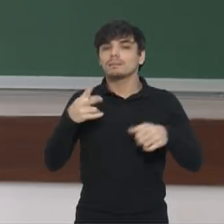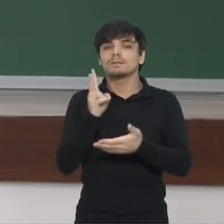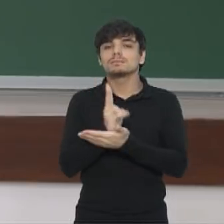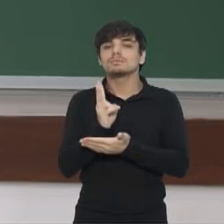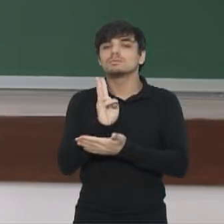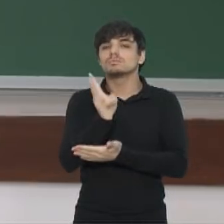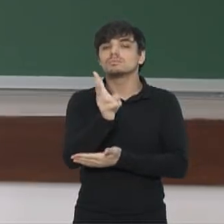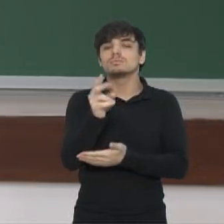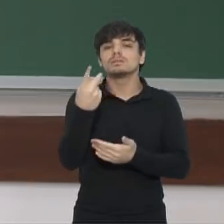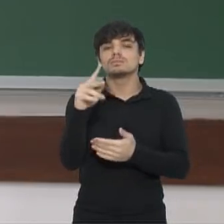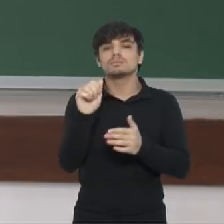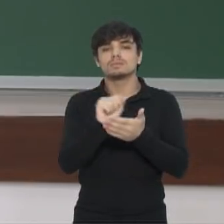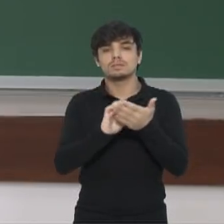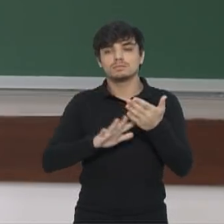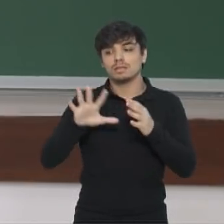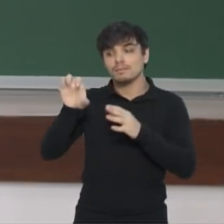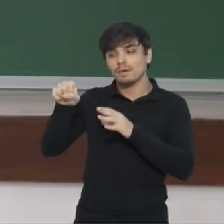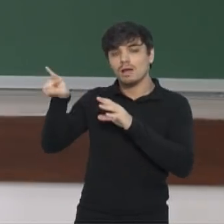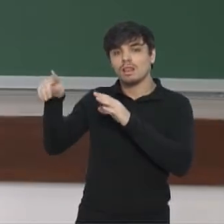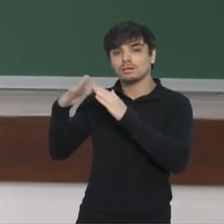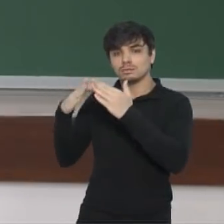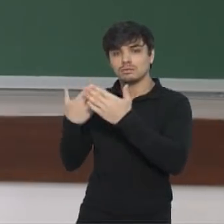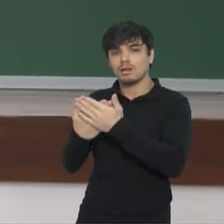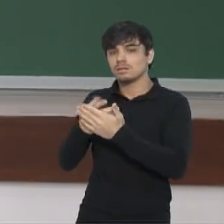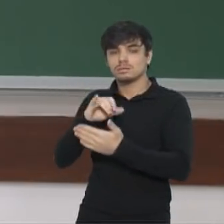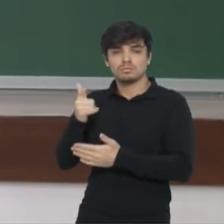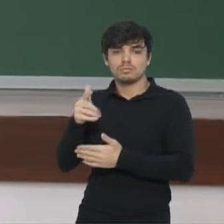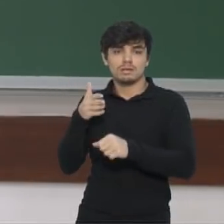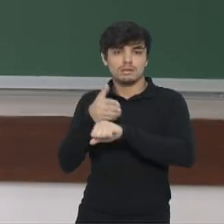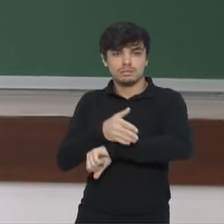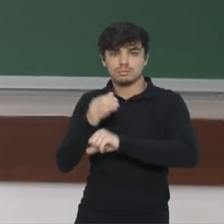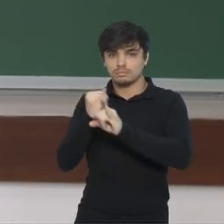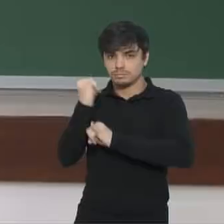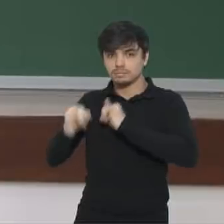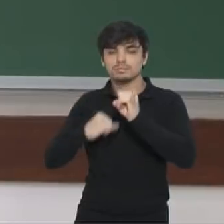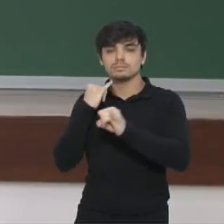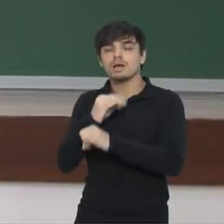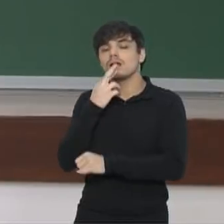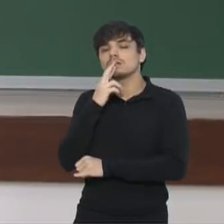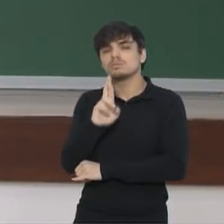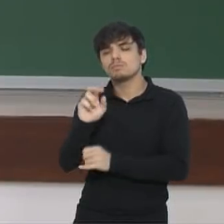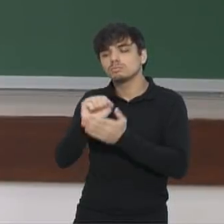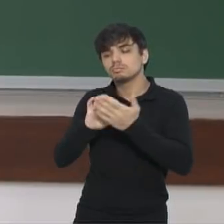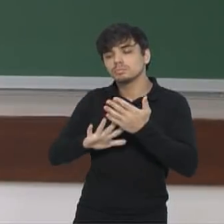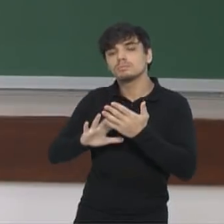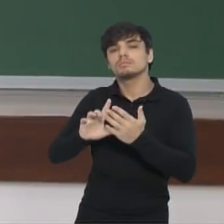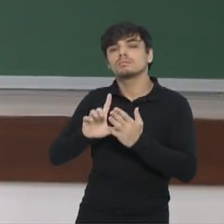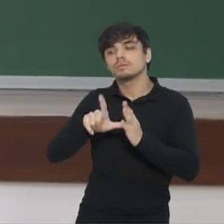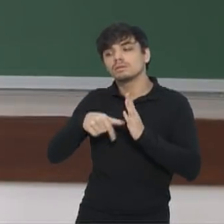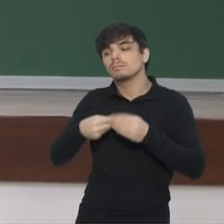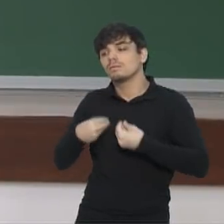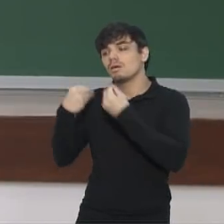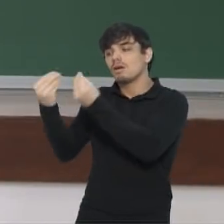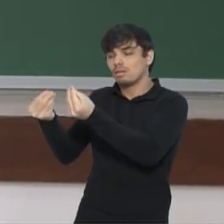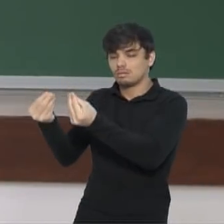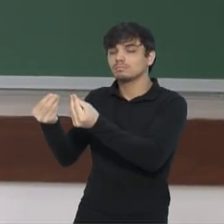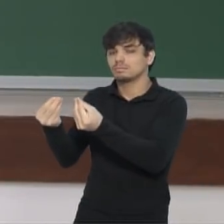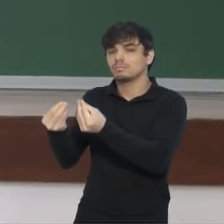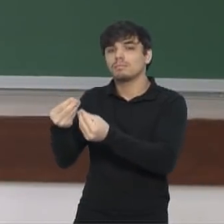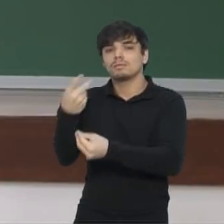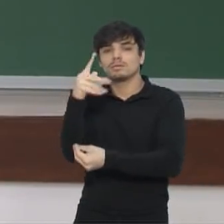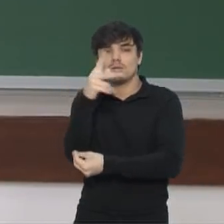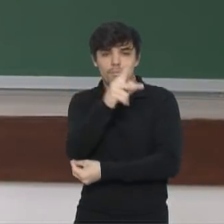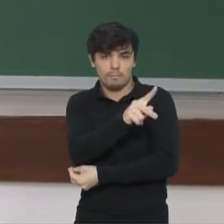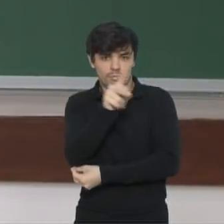continuar buscando suas atividades na escola para quem não acessa a internet. Responda essas atividades, levem-na de volta para que o